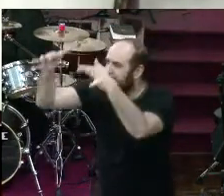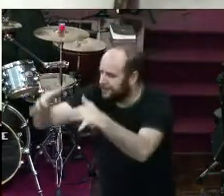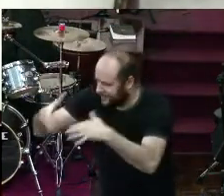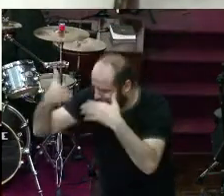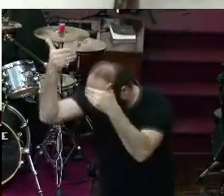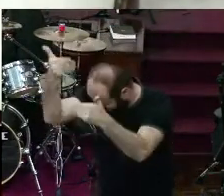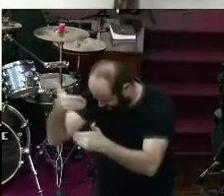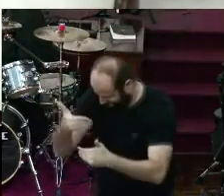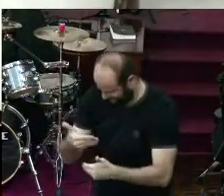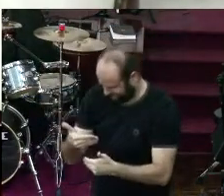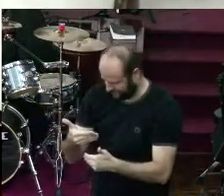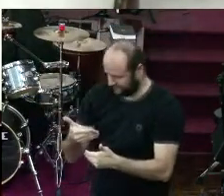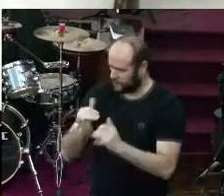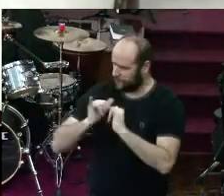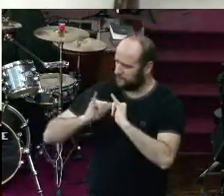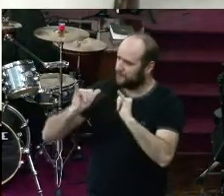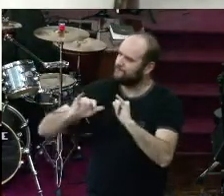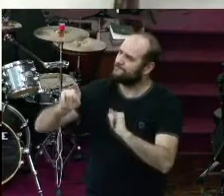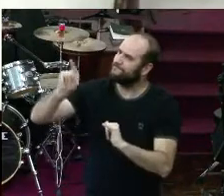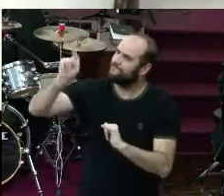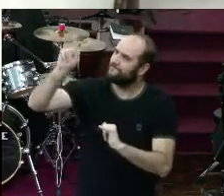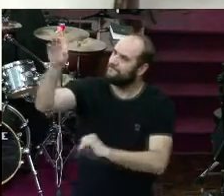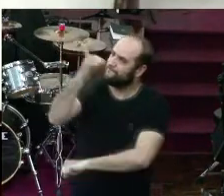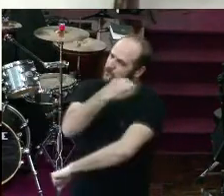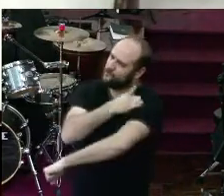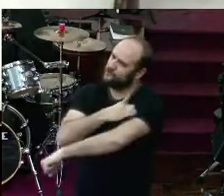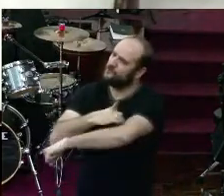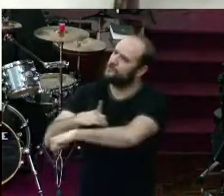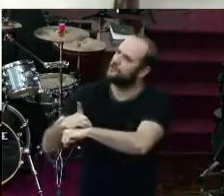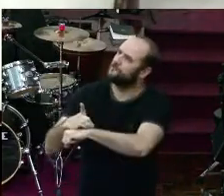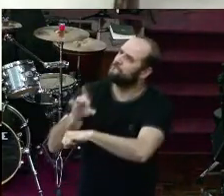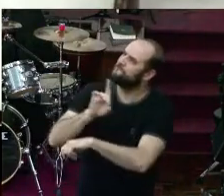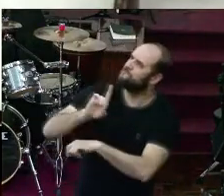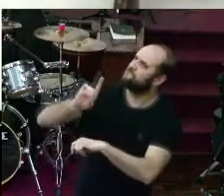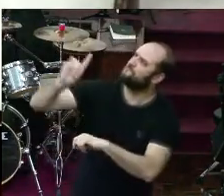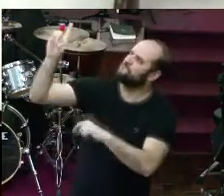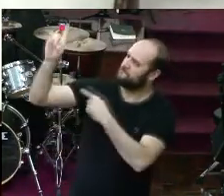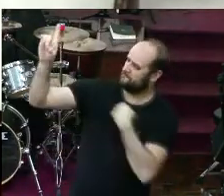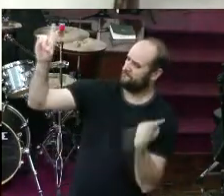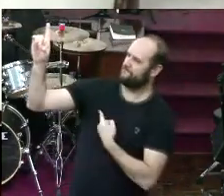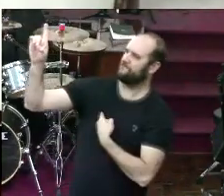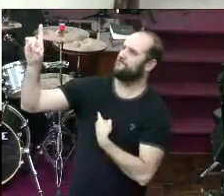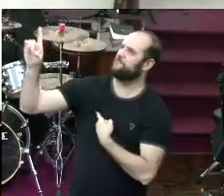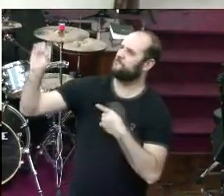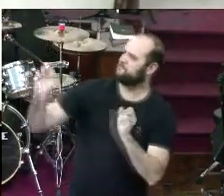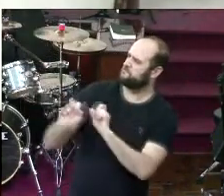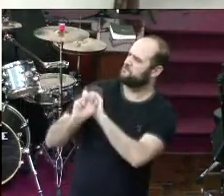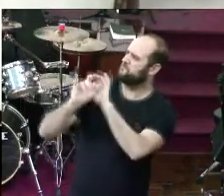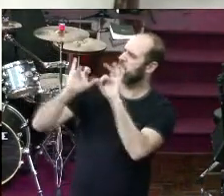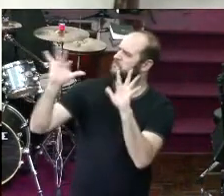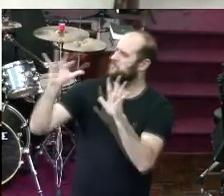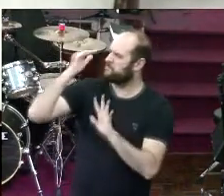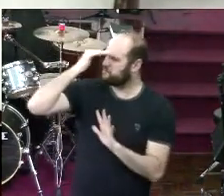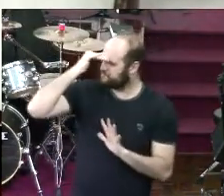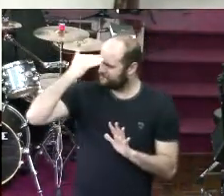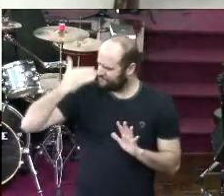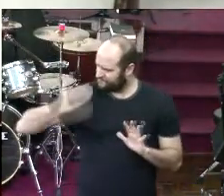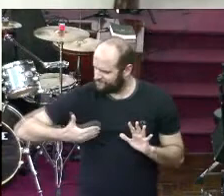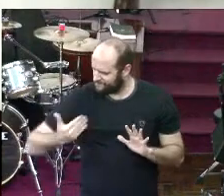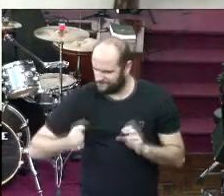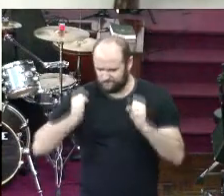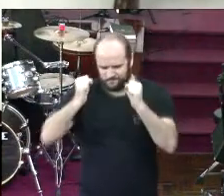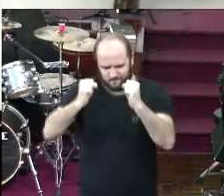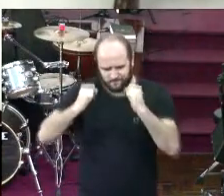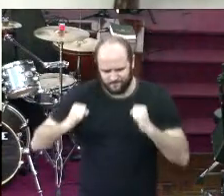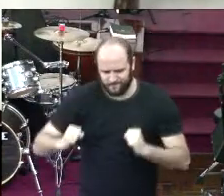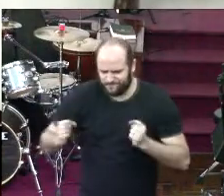proclamando: Tu és digno, Senhor, e Deus nosso, de receber a glória, a honra e o